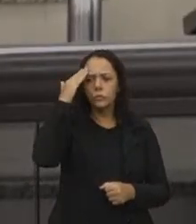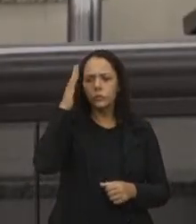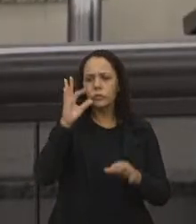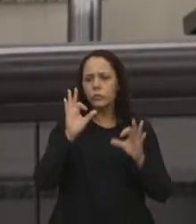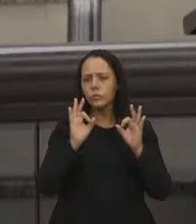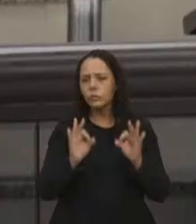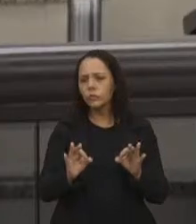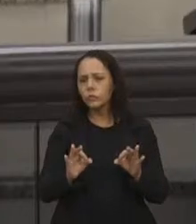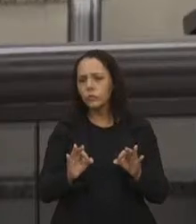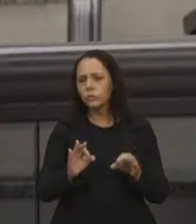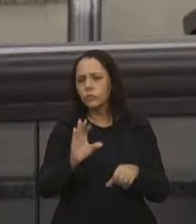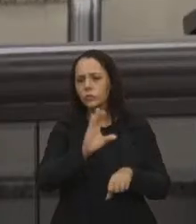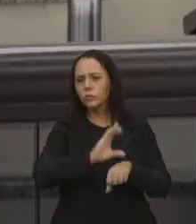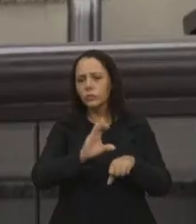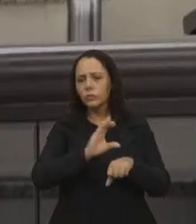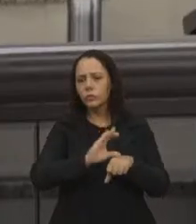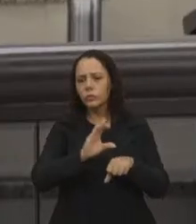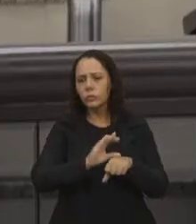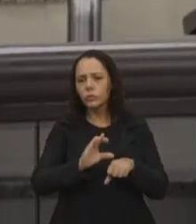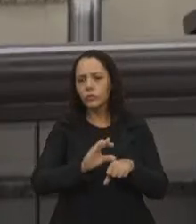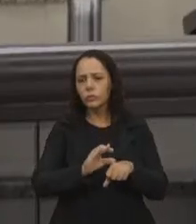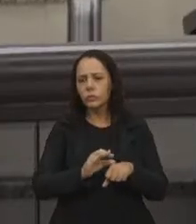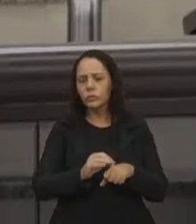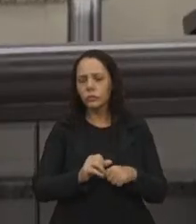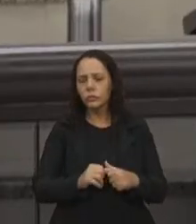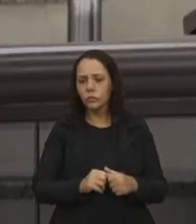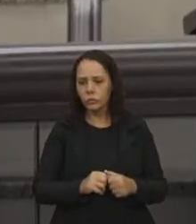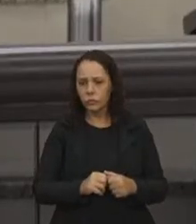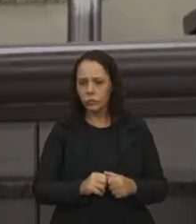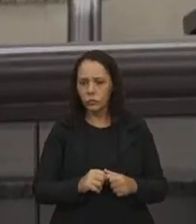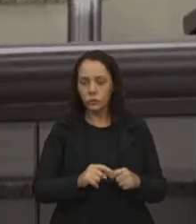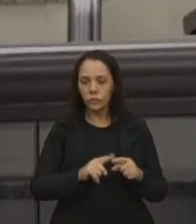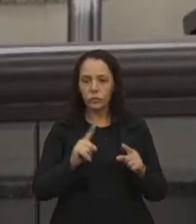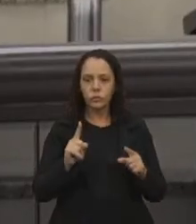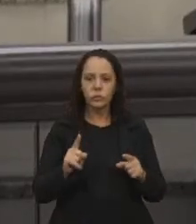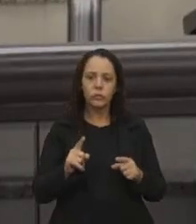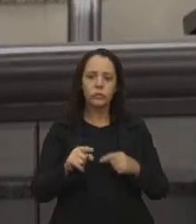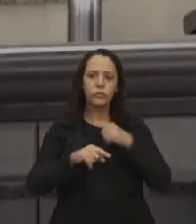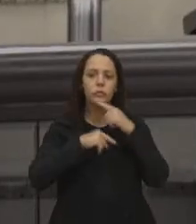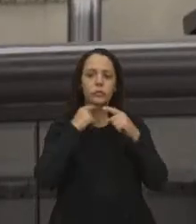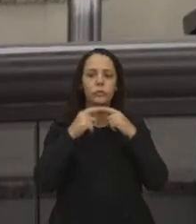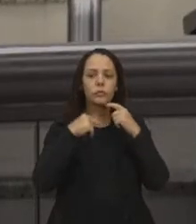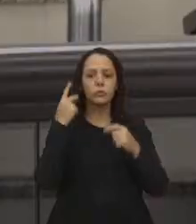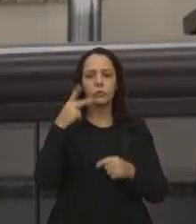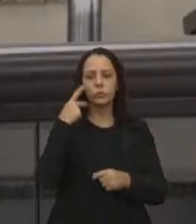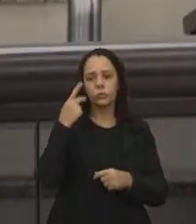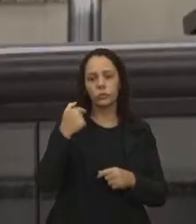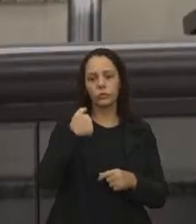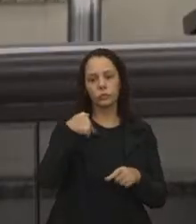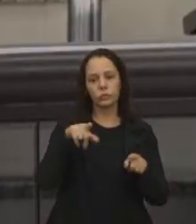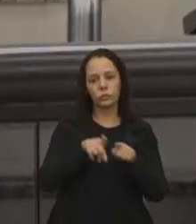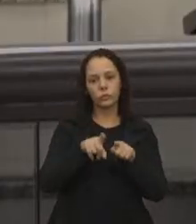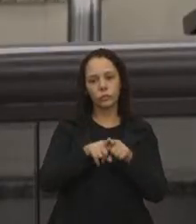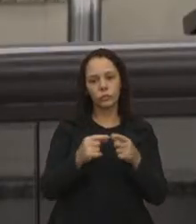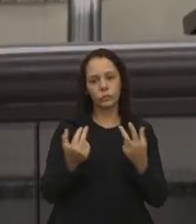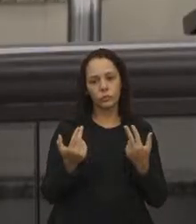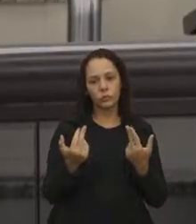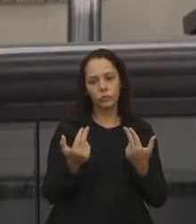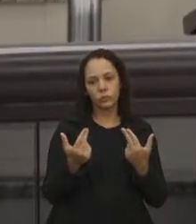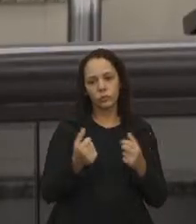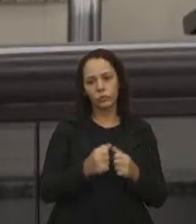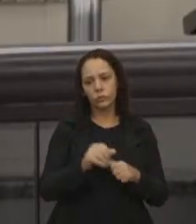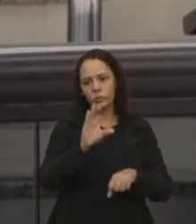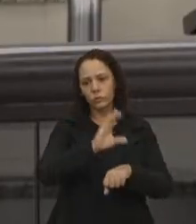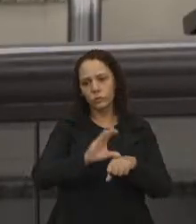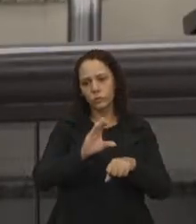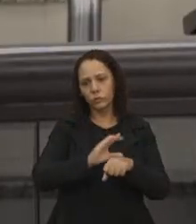rigidez de ofertas de curso. Entendi que tem que também ter essa demanda. Só que é uma dúvida do vereador, também minha até, sobre cursos